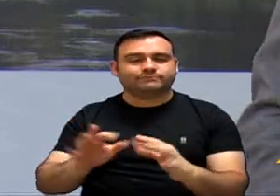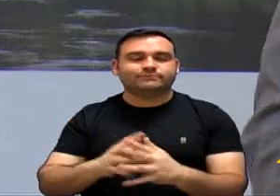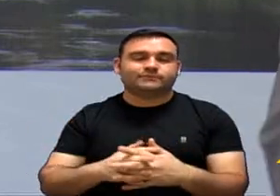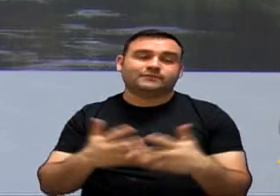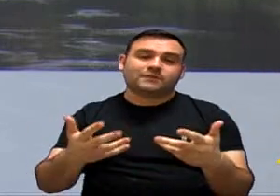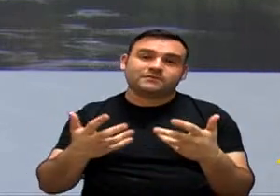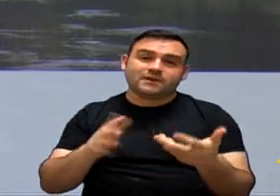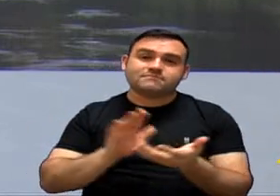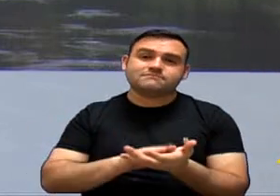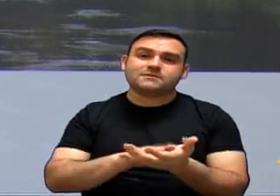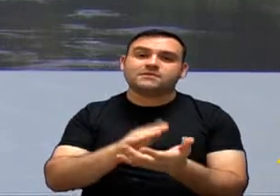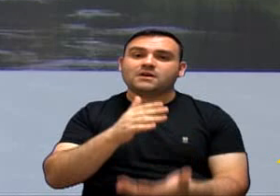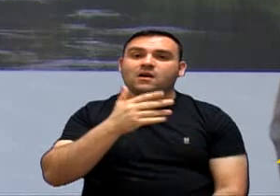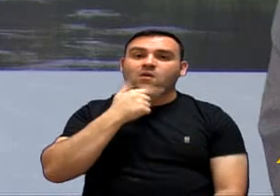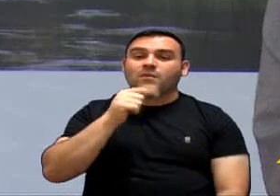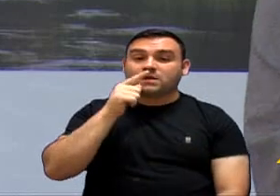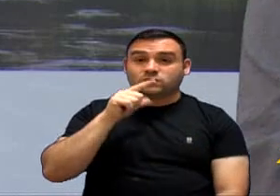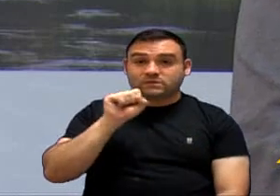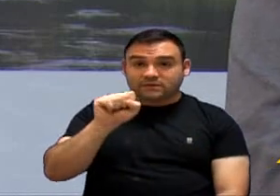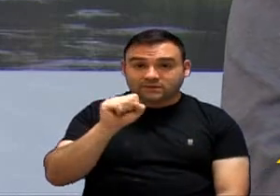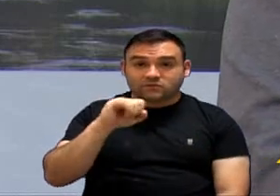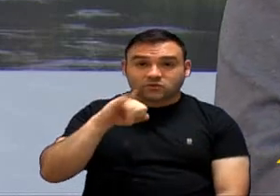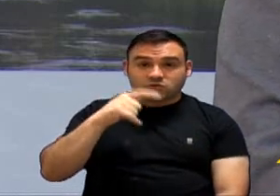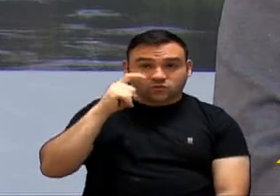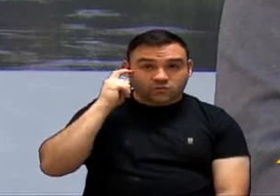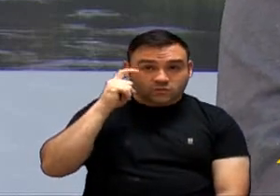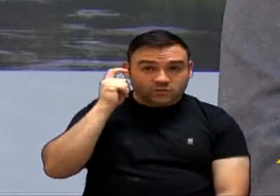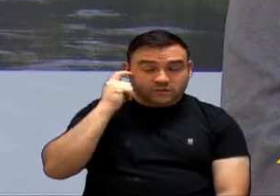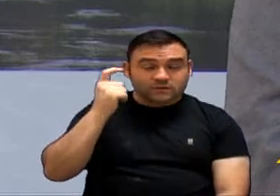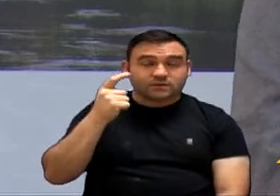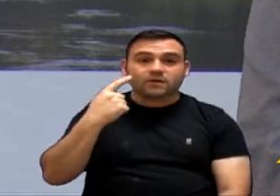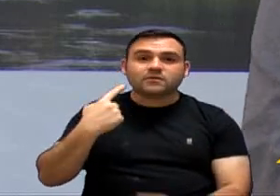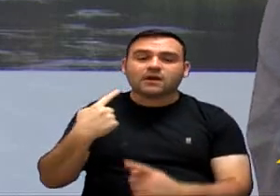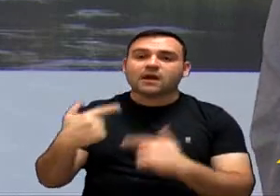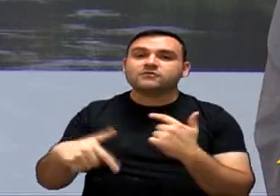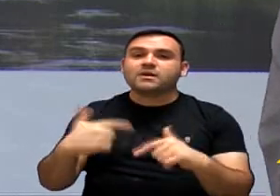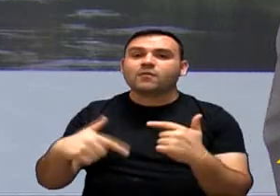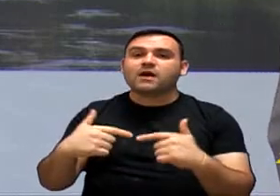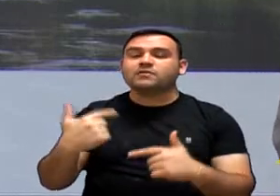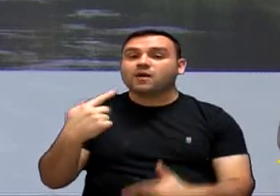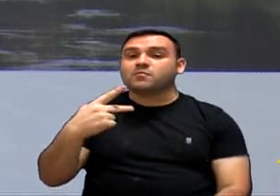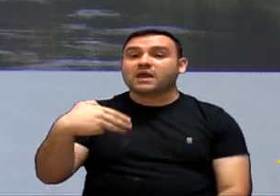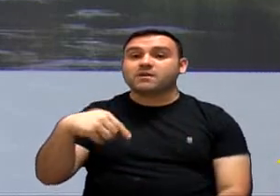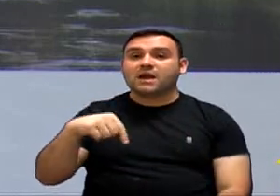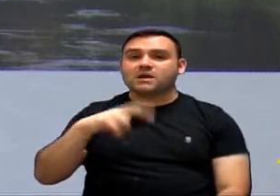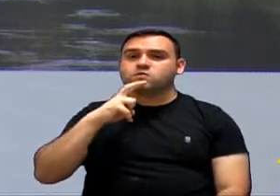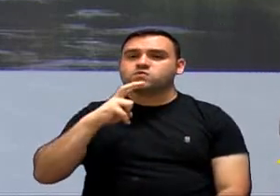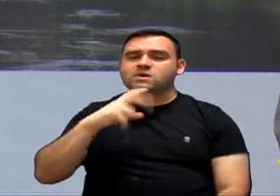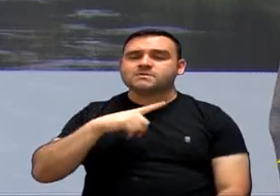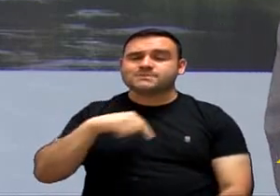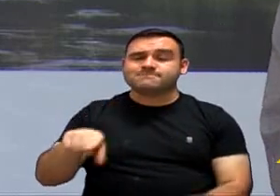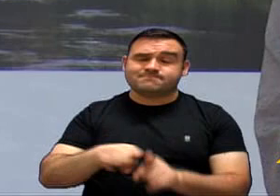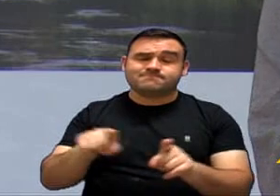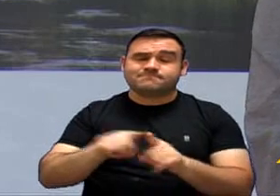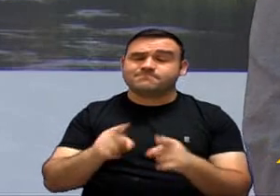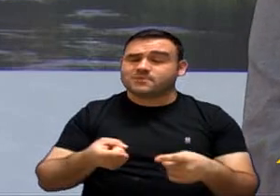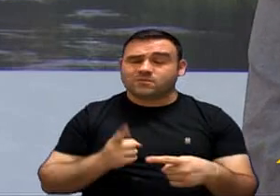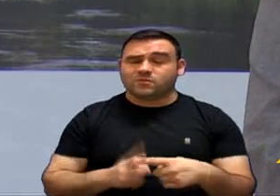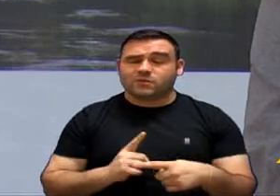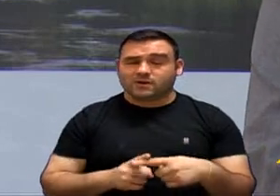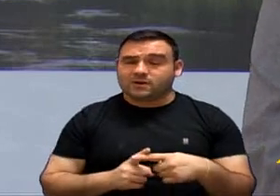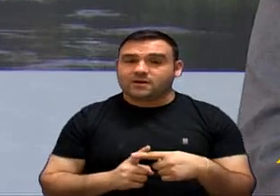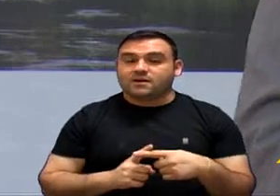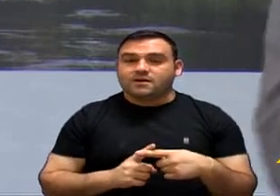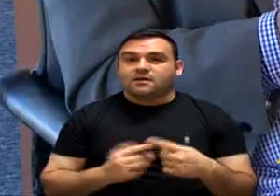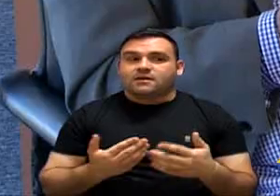utilizado então quero parabenizar o pastor Luis Santos Vereador João Donizete o trabalho que a polícia militar vem fazendo Sorocaba não somente